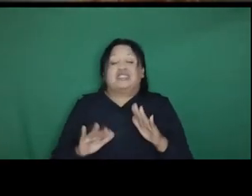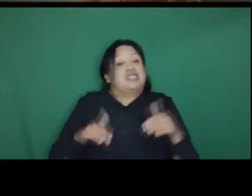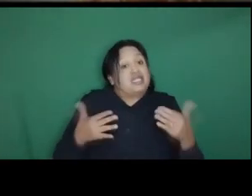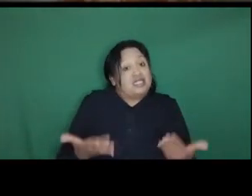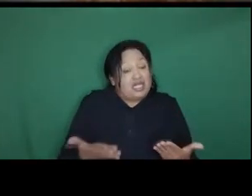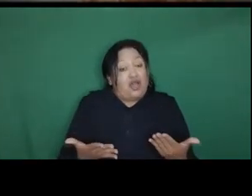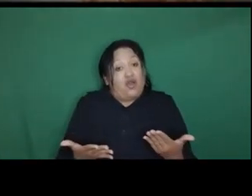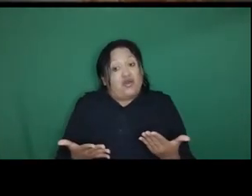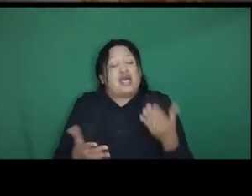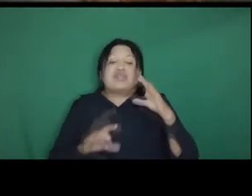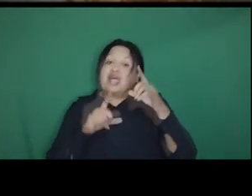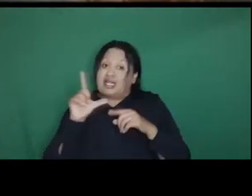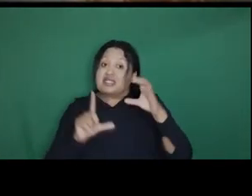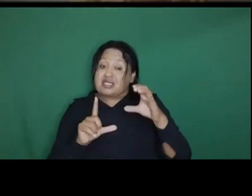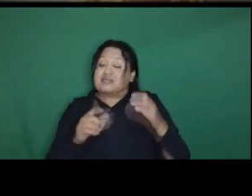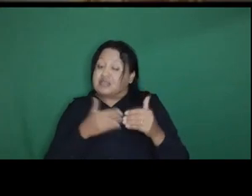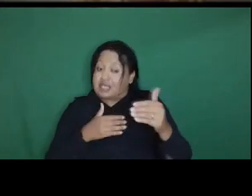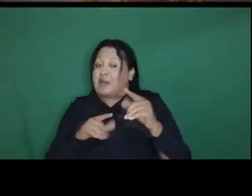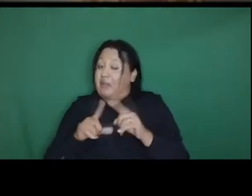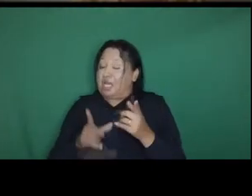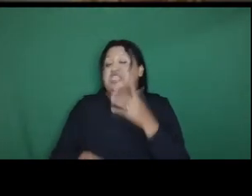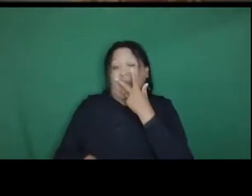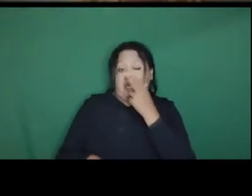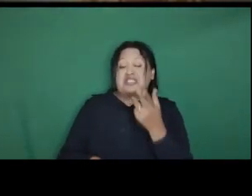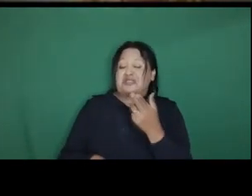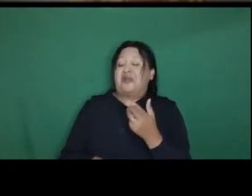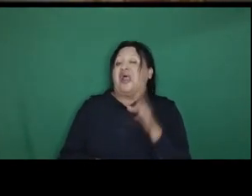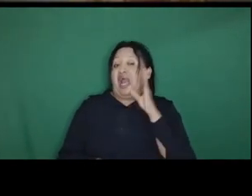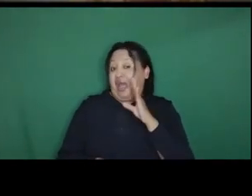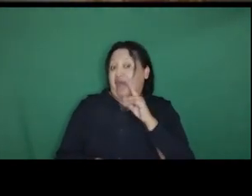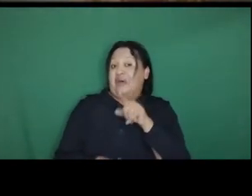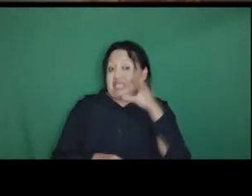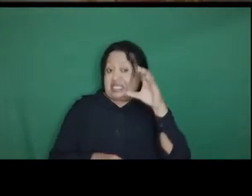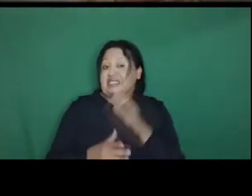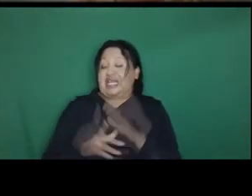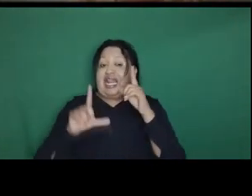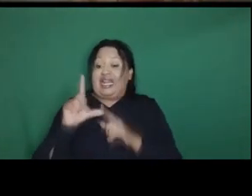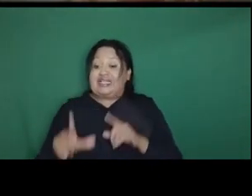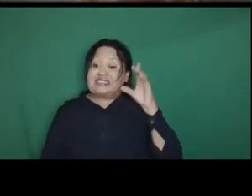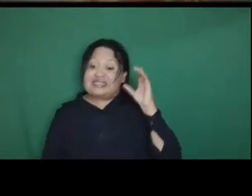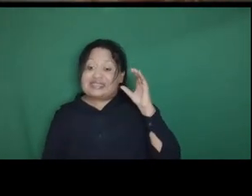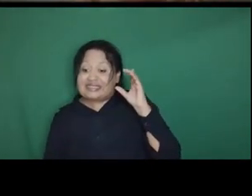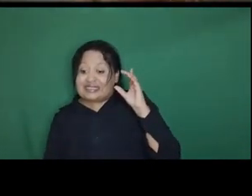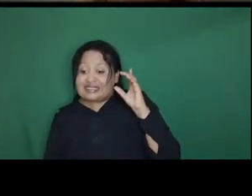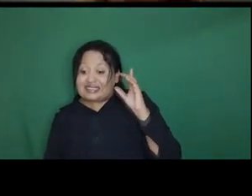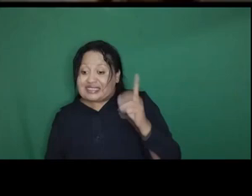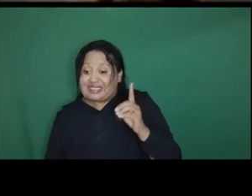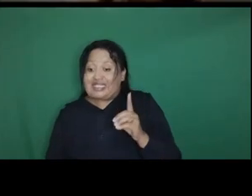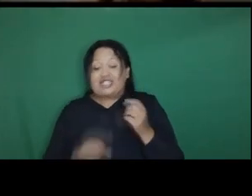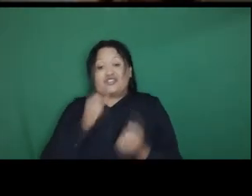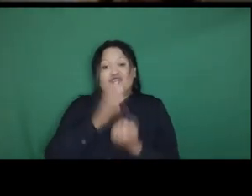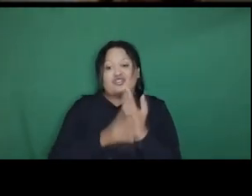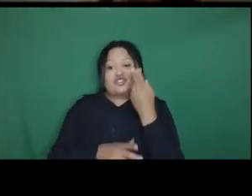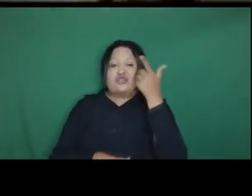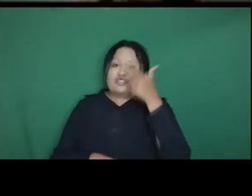né cadê Olha apareceu novamente hierarquia sociedade ele fala mas também não é de uma forma